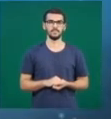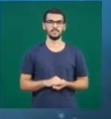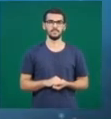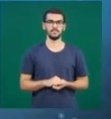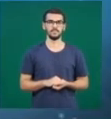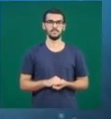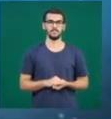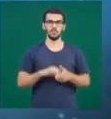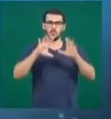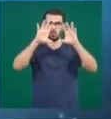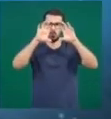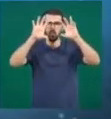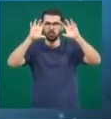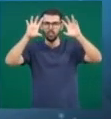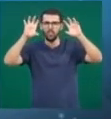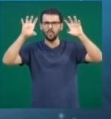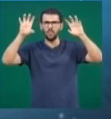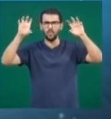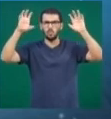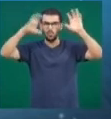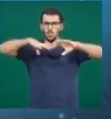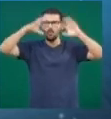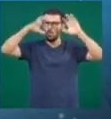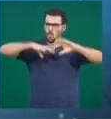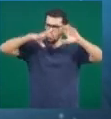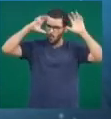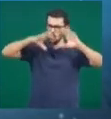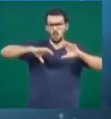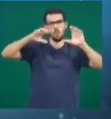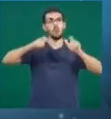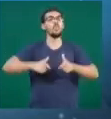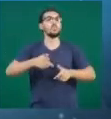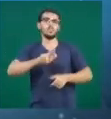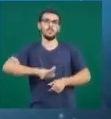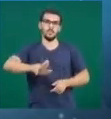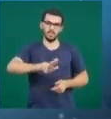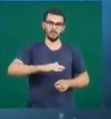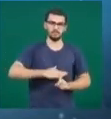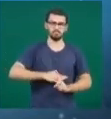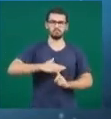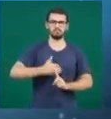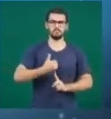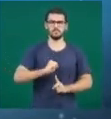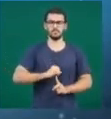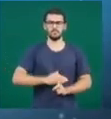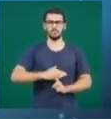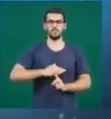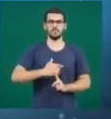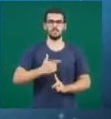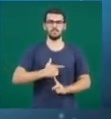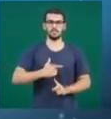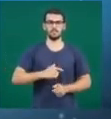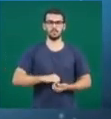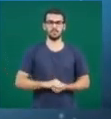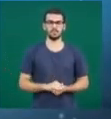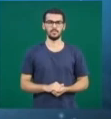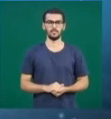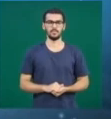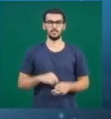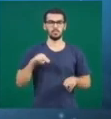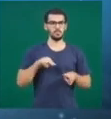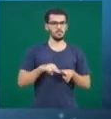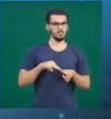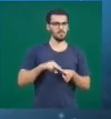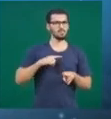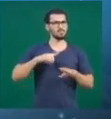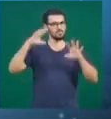Tempo nublado com pancadas de chuva em Uberlândia. A mínima prevista é de 18 e a máxima de 22 graus. Em Uberaba também